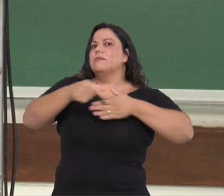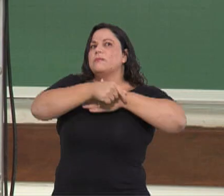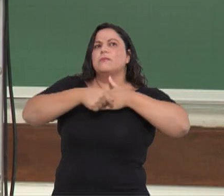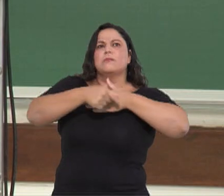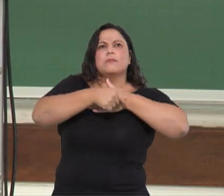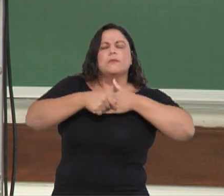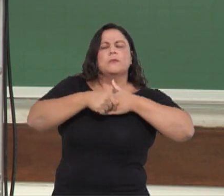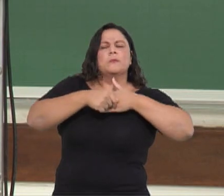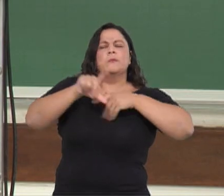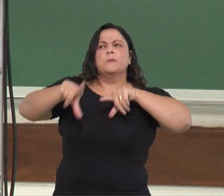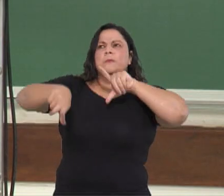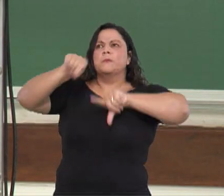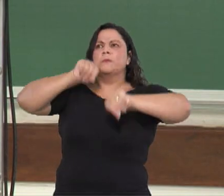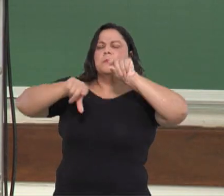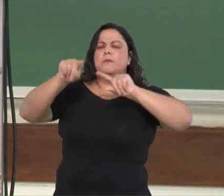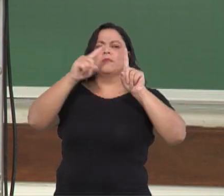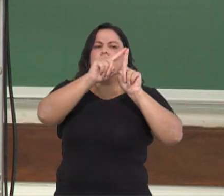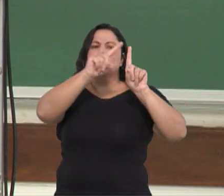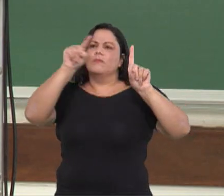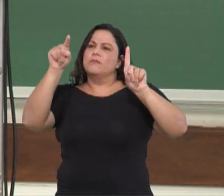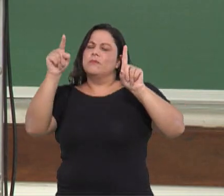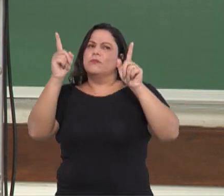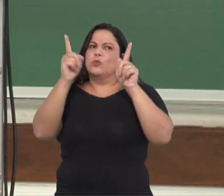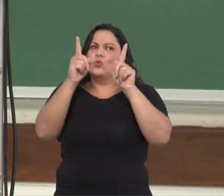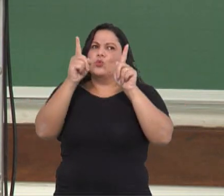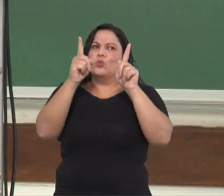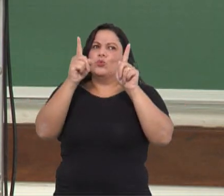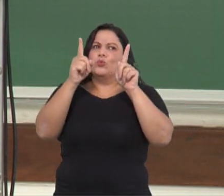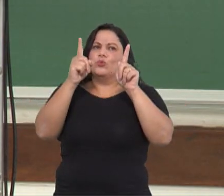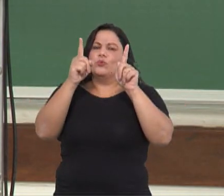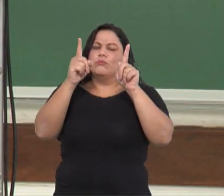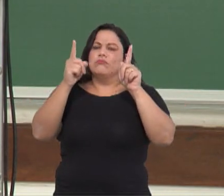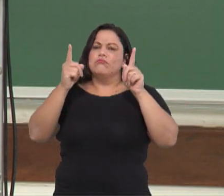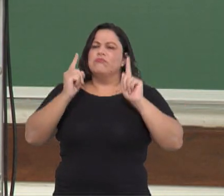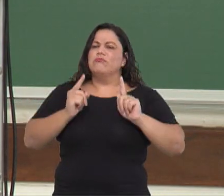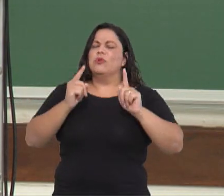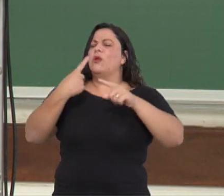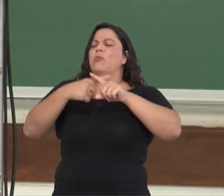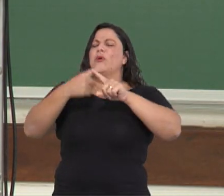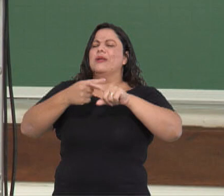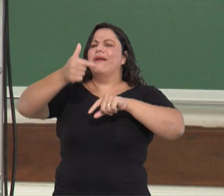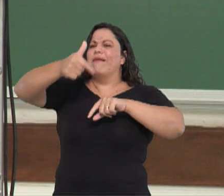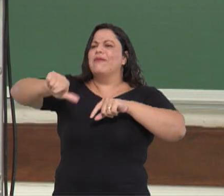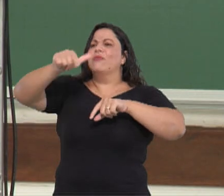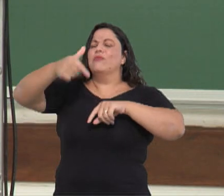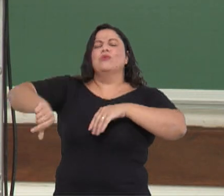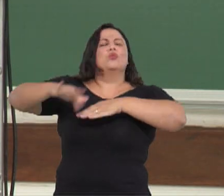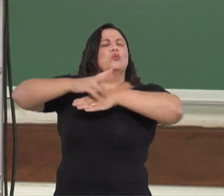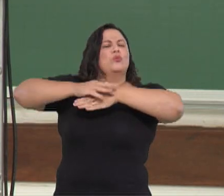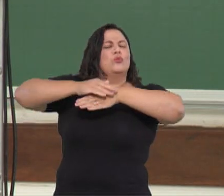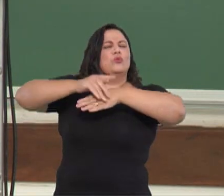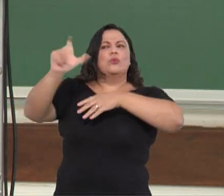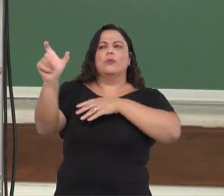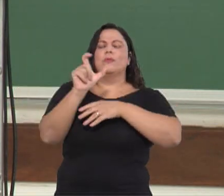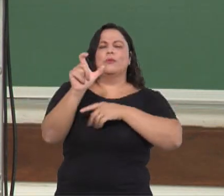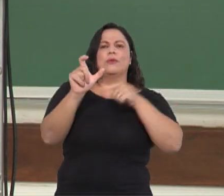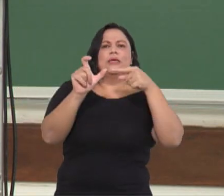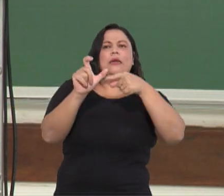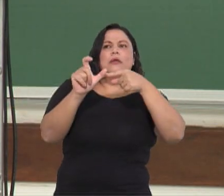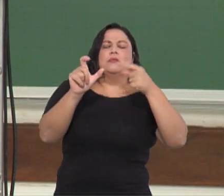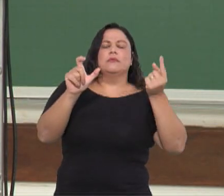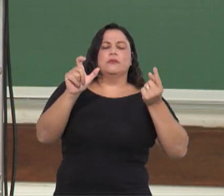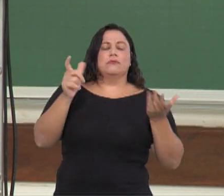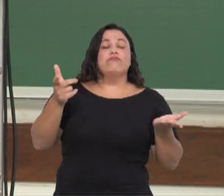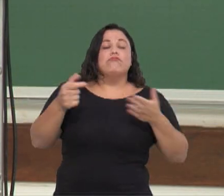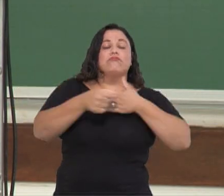períodos curtos? Por que houve a repetição da palavra doente? O autor se inclui ou não